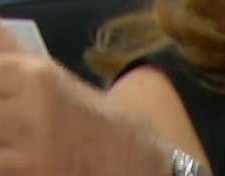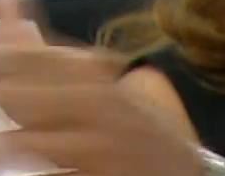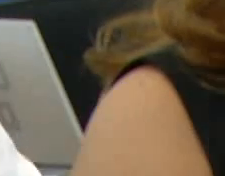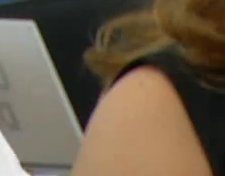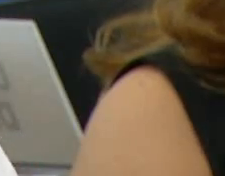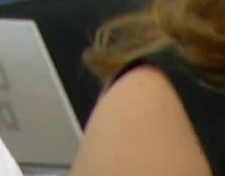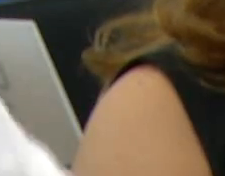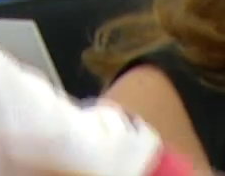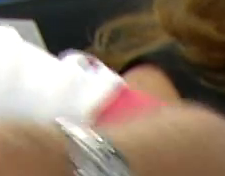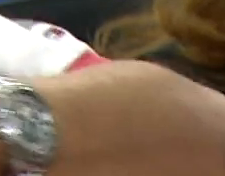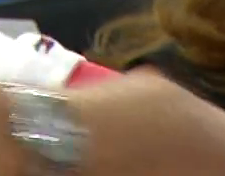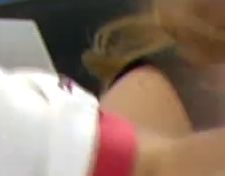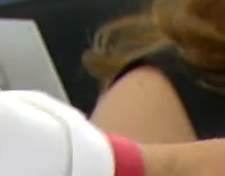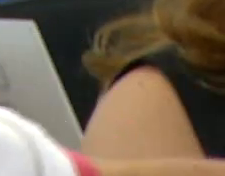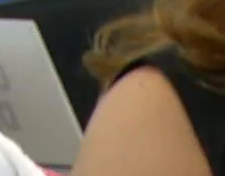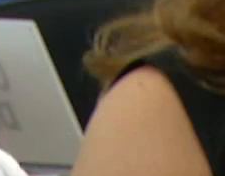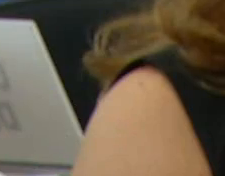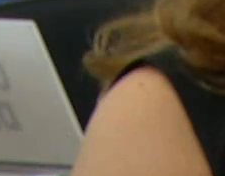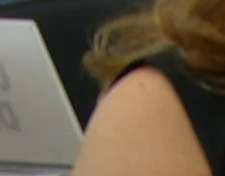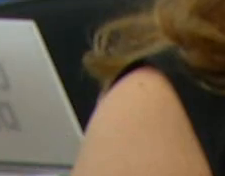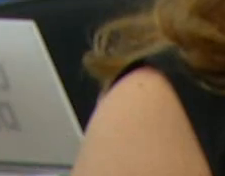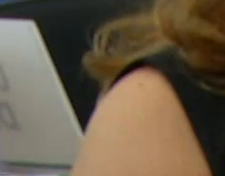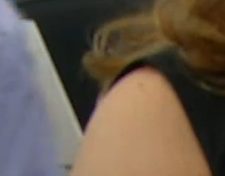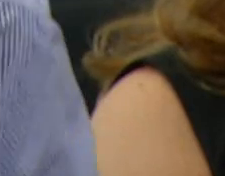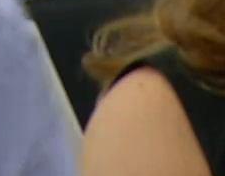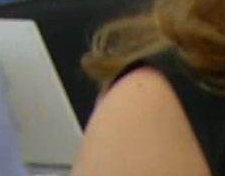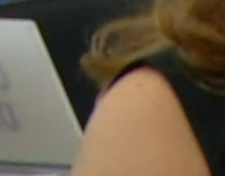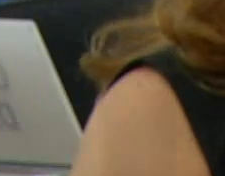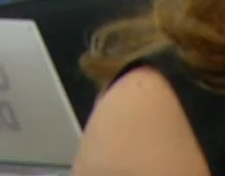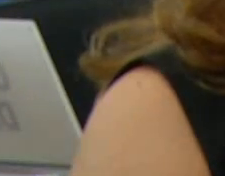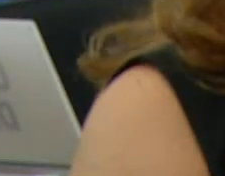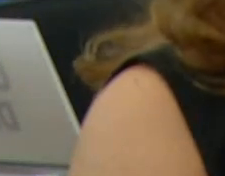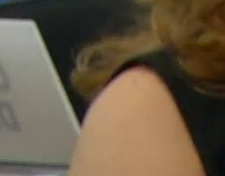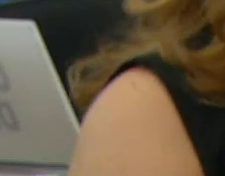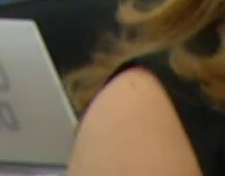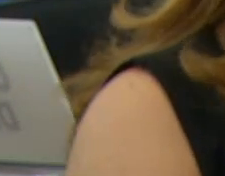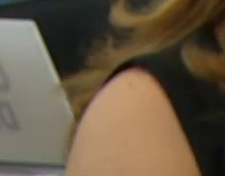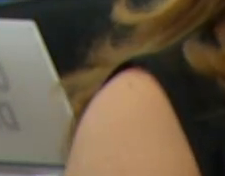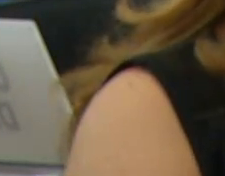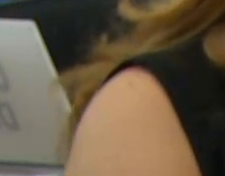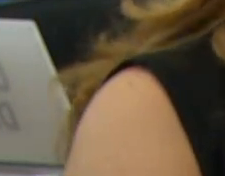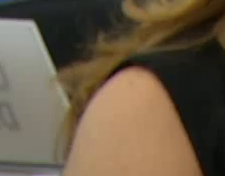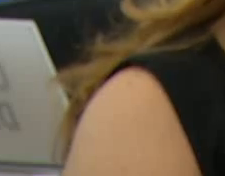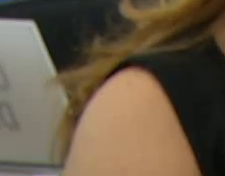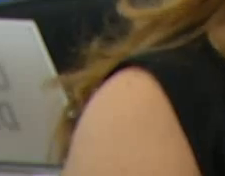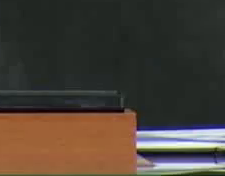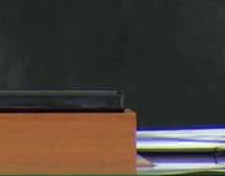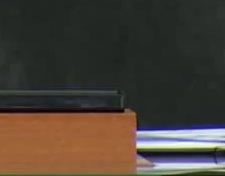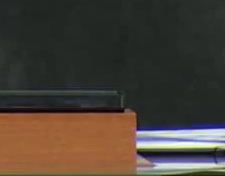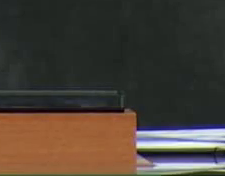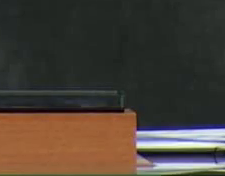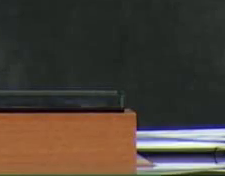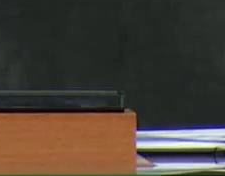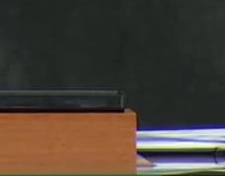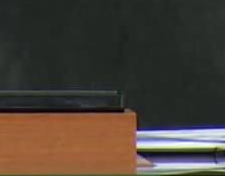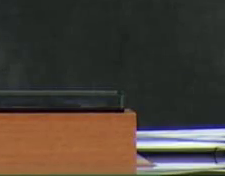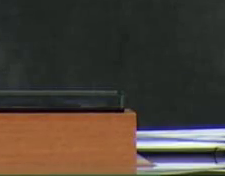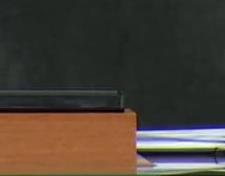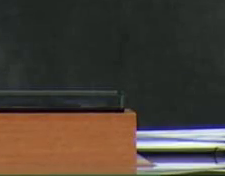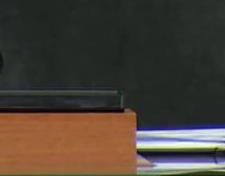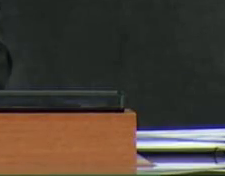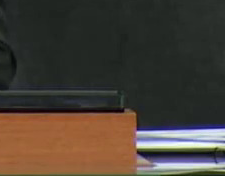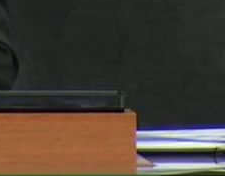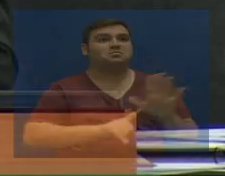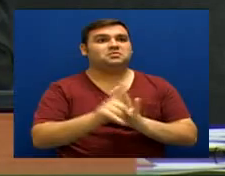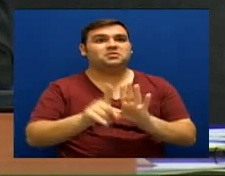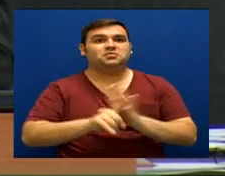alguma maneira toda disposição e muita gente poderia fazer isso obrigado é acho que esgotadas